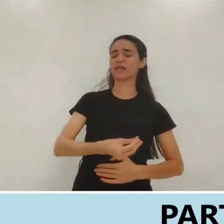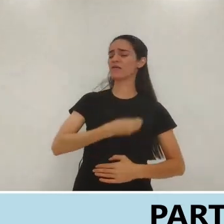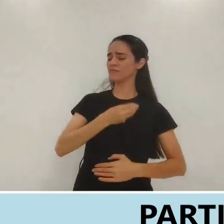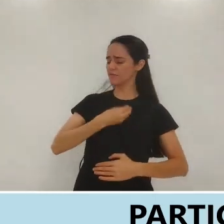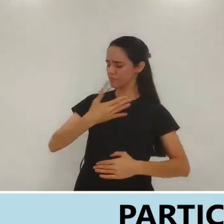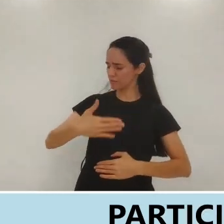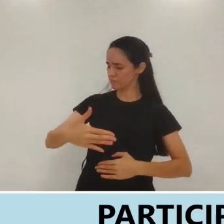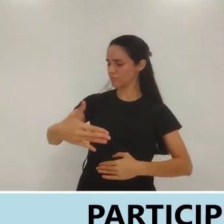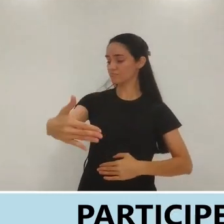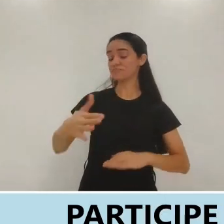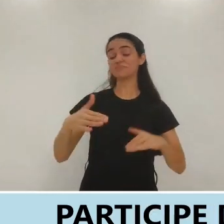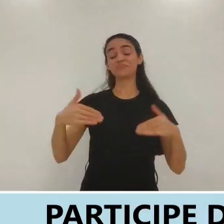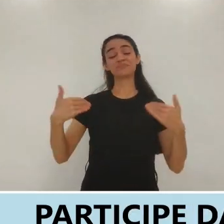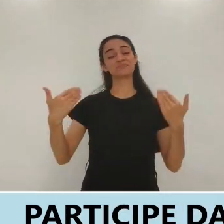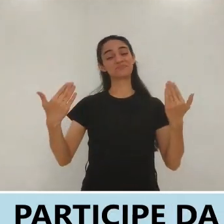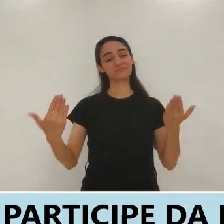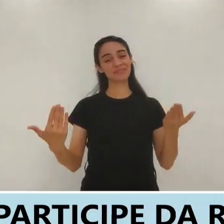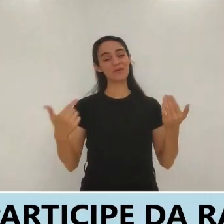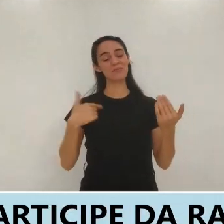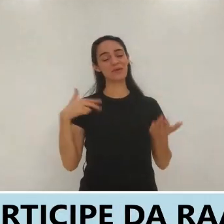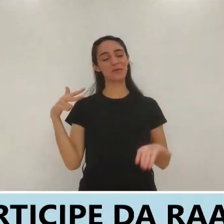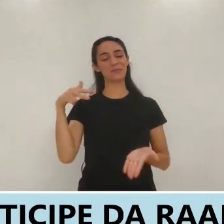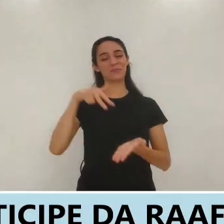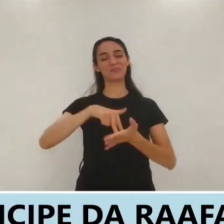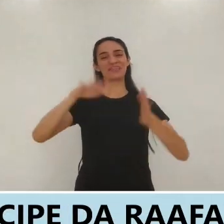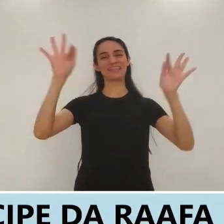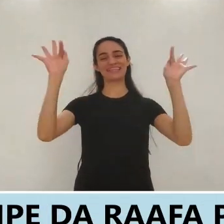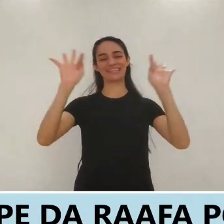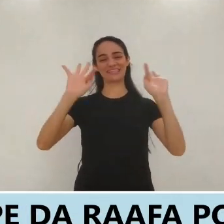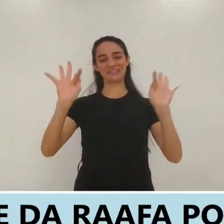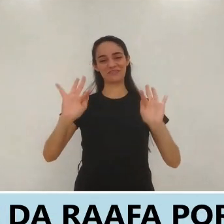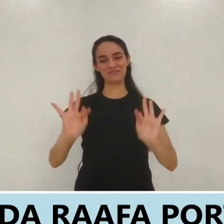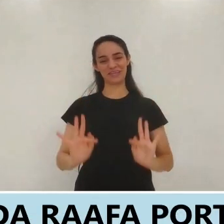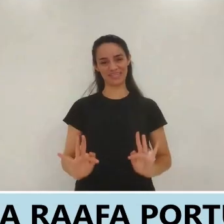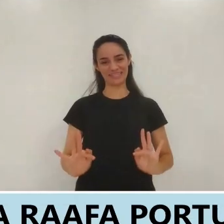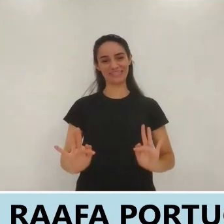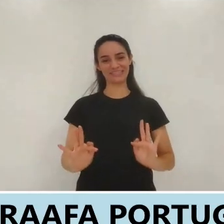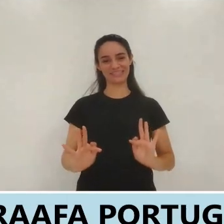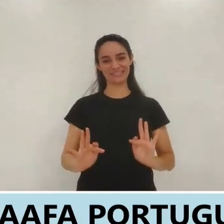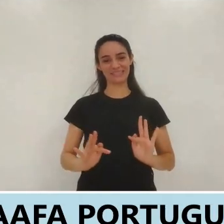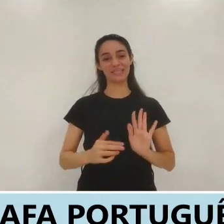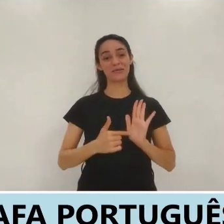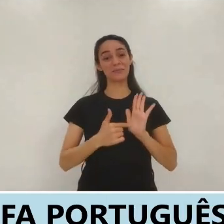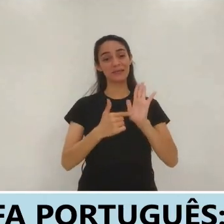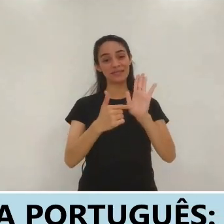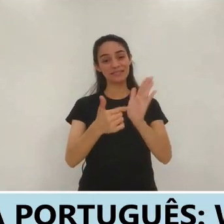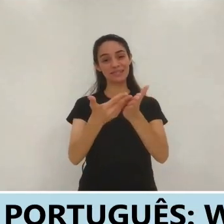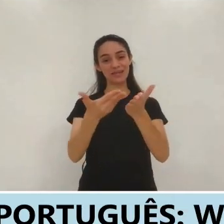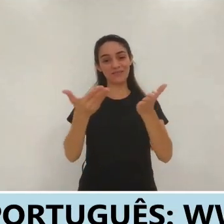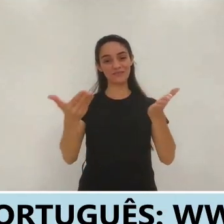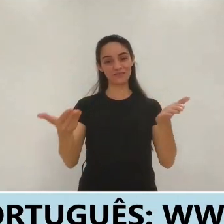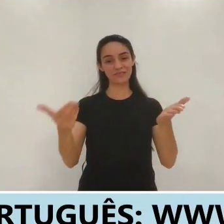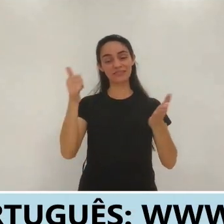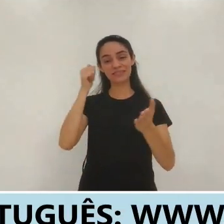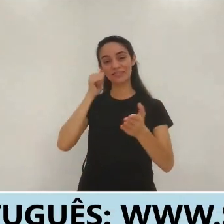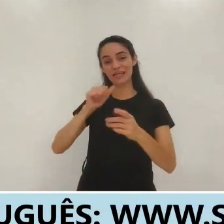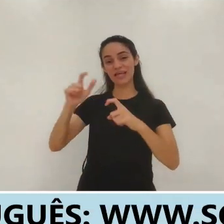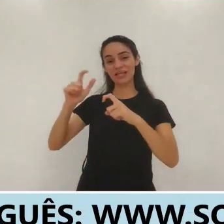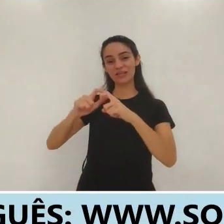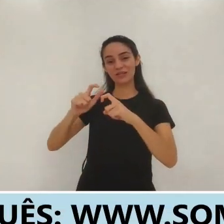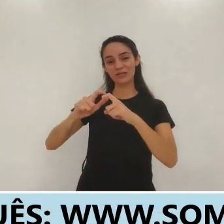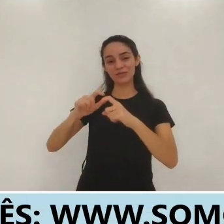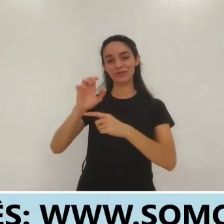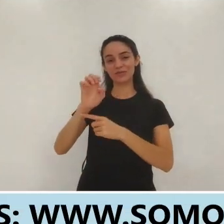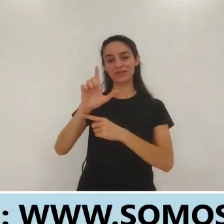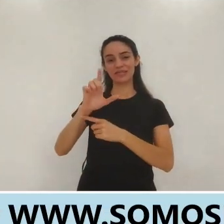E é por isso mesmo que hoje estou aqui, muito feliz para poder apresentar a vocês a doutora Elisângela, onde